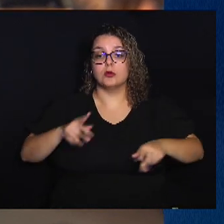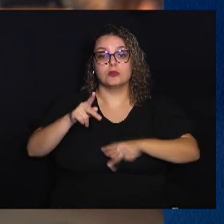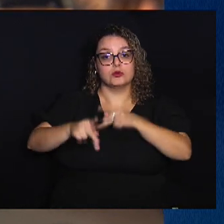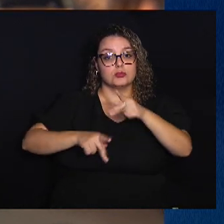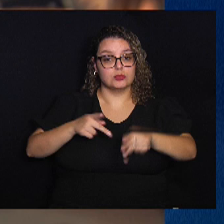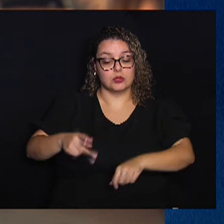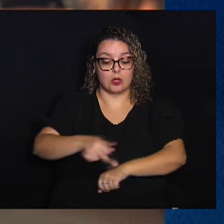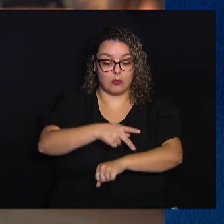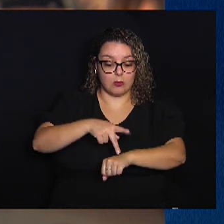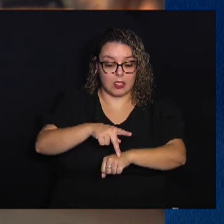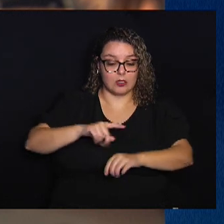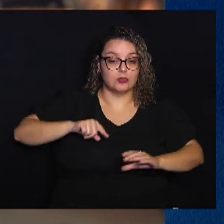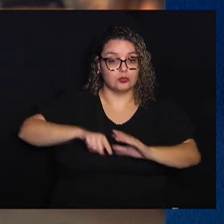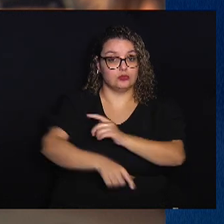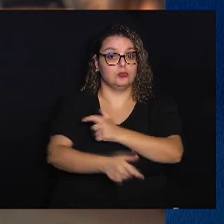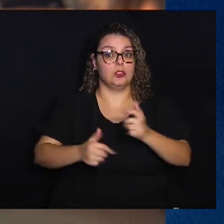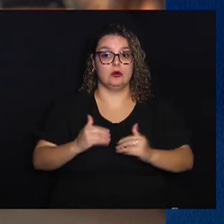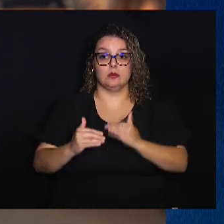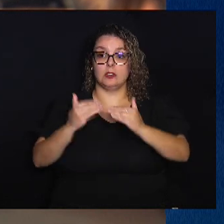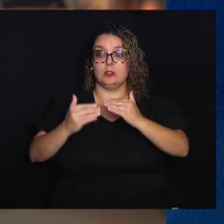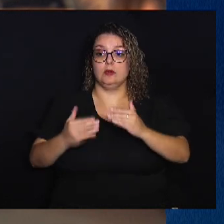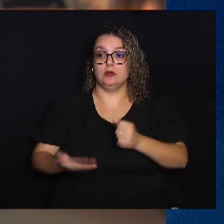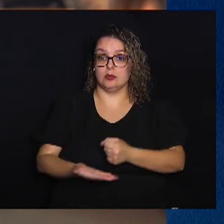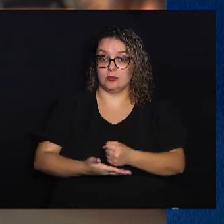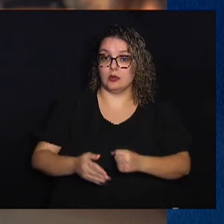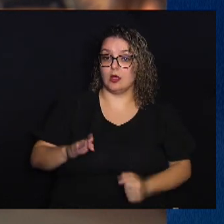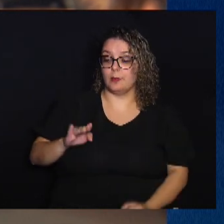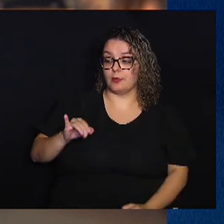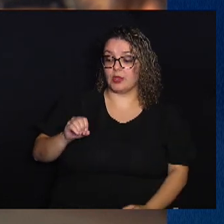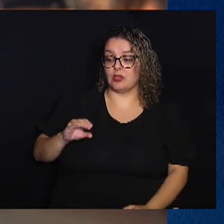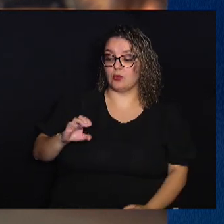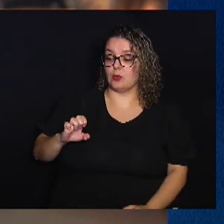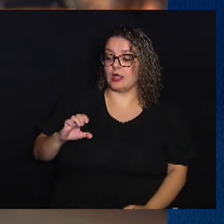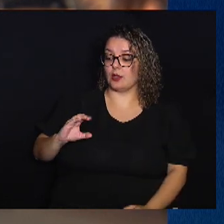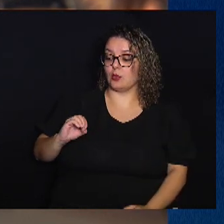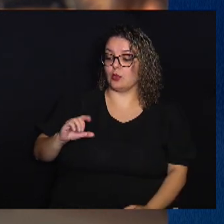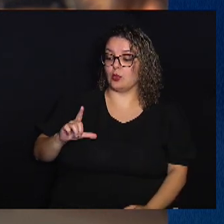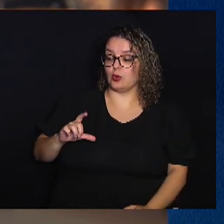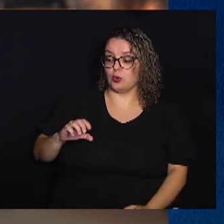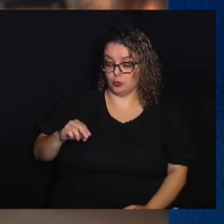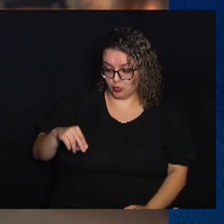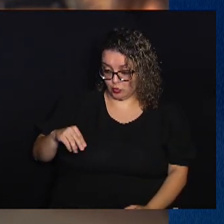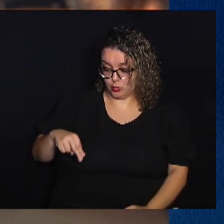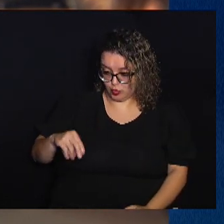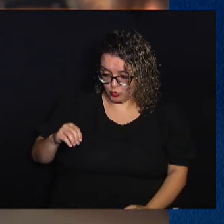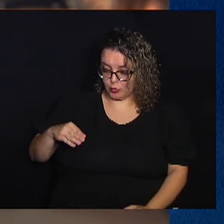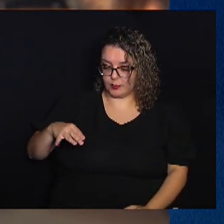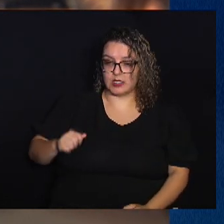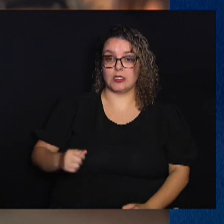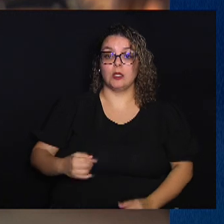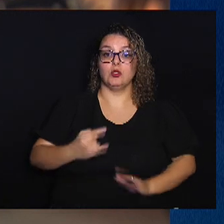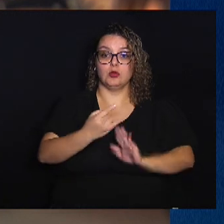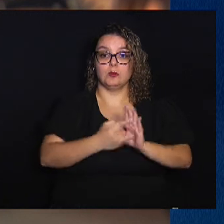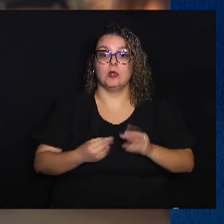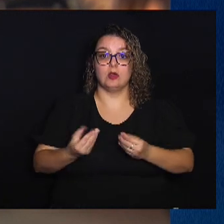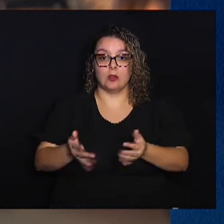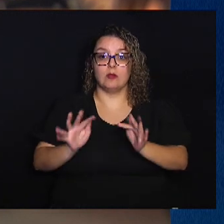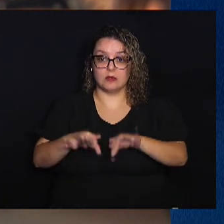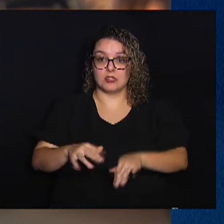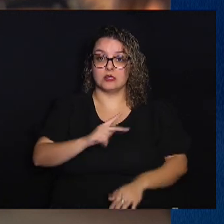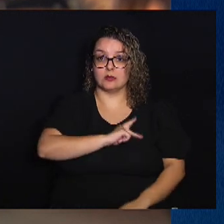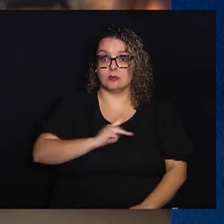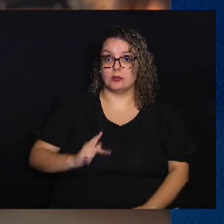avançaram na elaboração de princípios sobre bioeconomia, documento que o grupo entregará ao fim da presidência brasileira